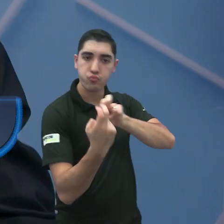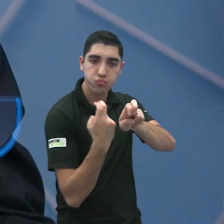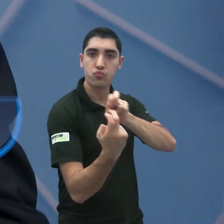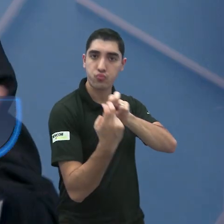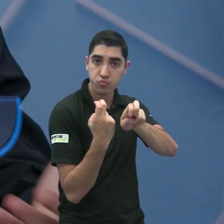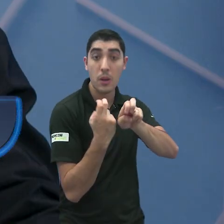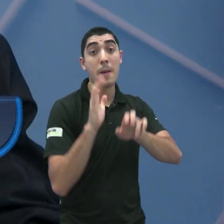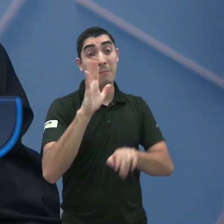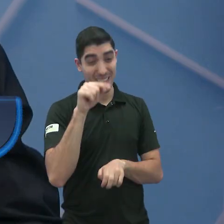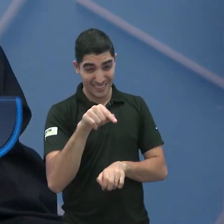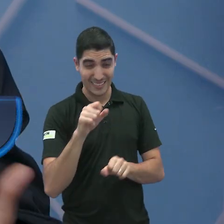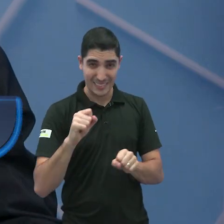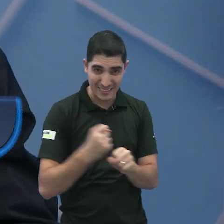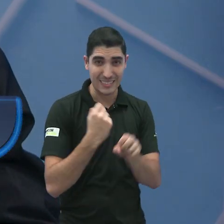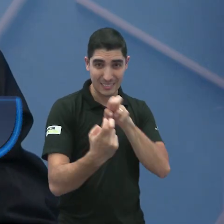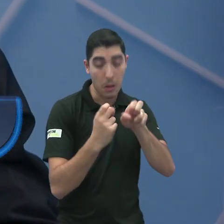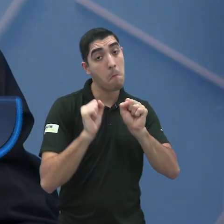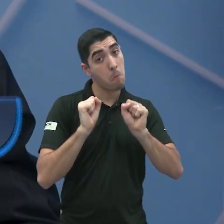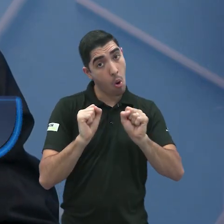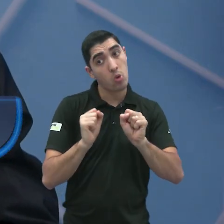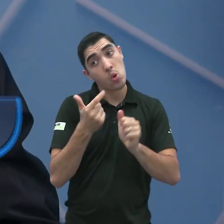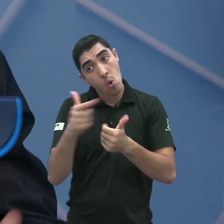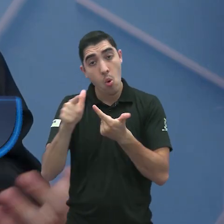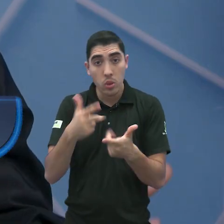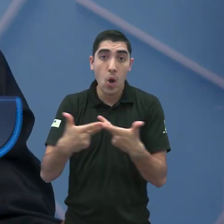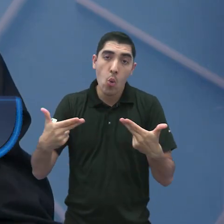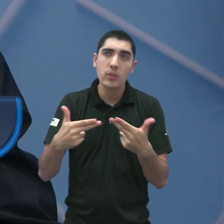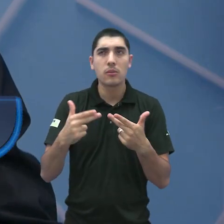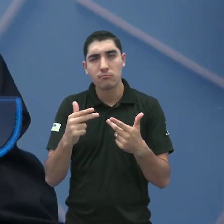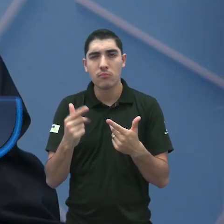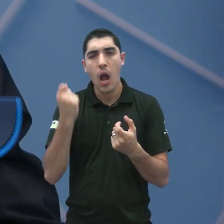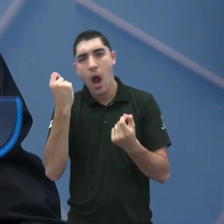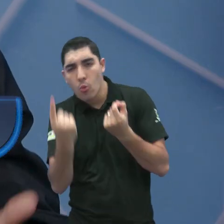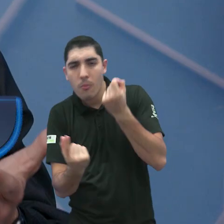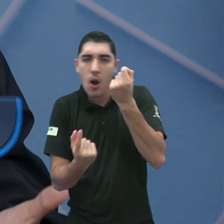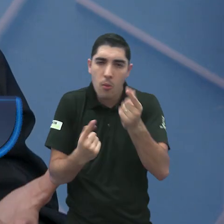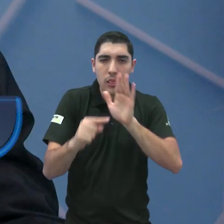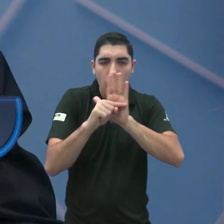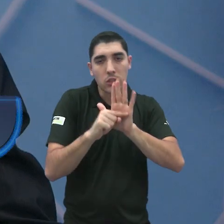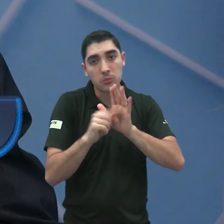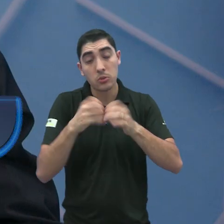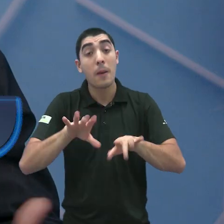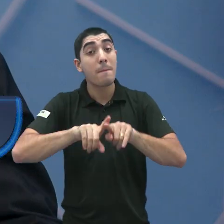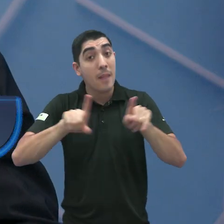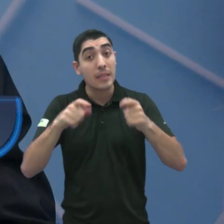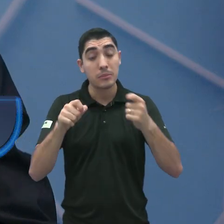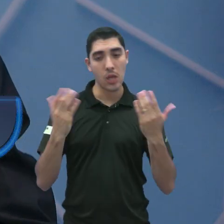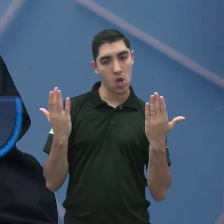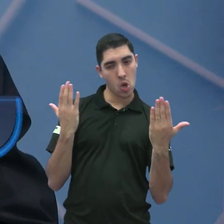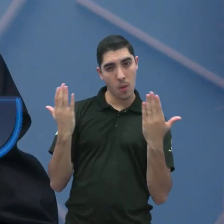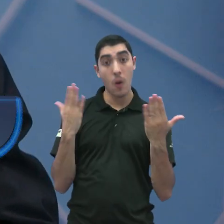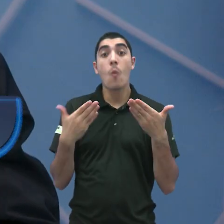vias, né? Só que essa ampliação pode causar muitos outros impactos que talvez não sejam tão positivos, né? Então, a gente colocando na balança, tem que realmente ver o